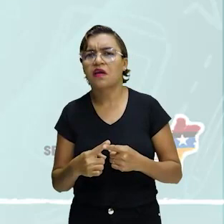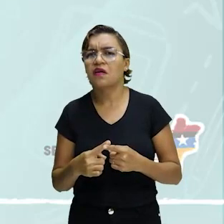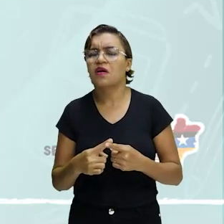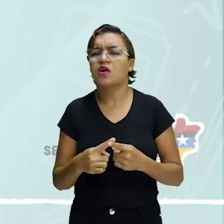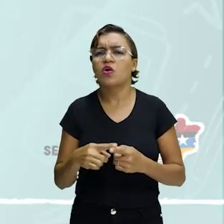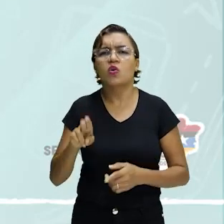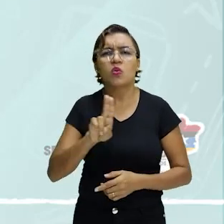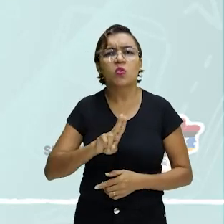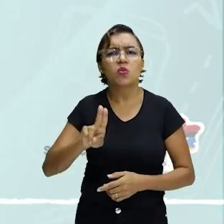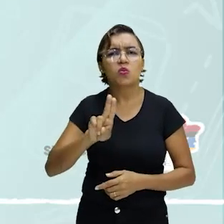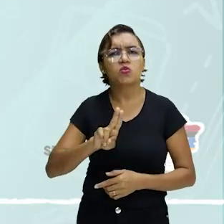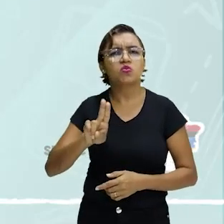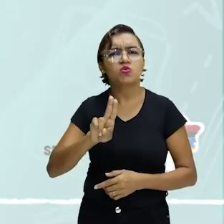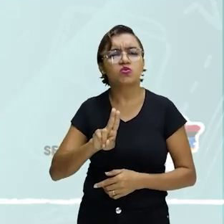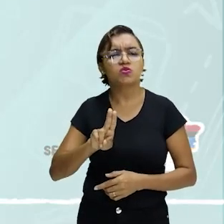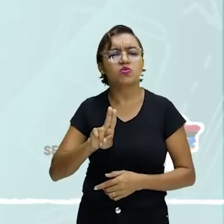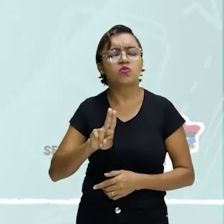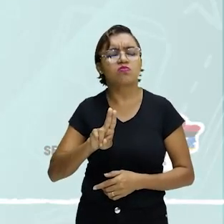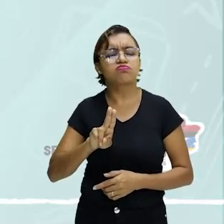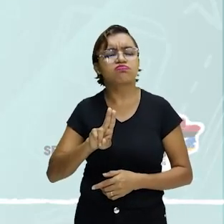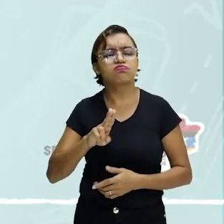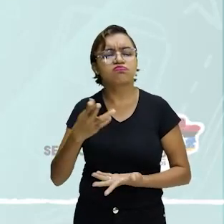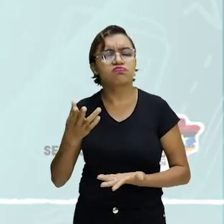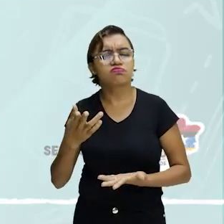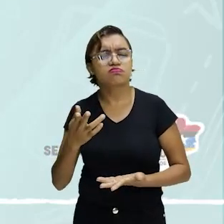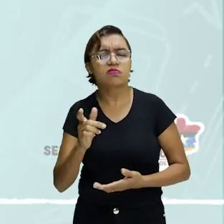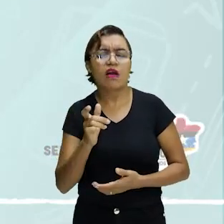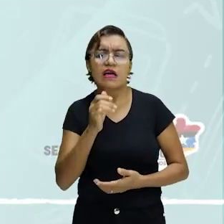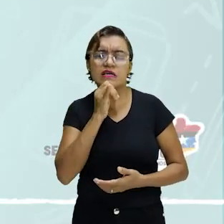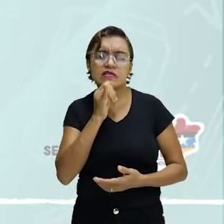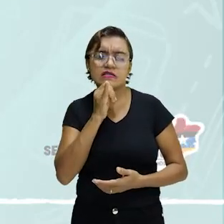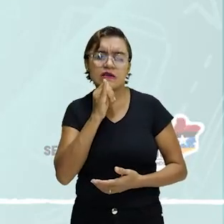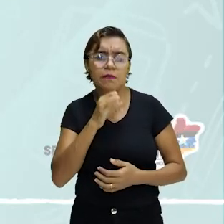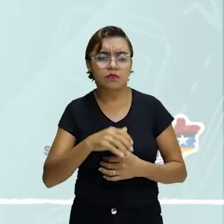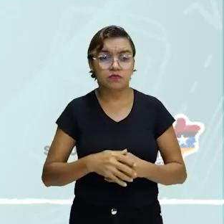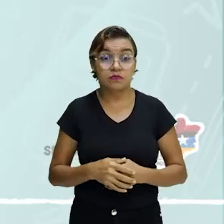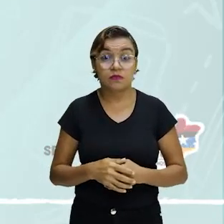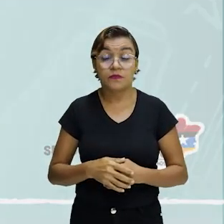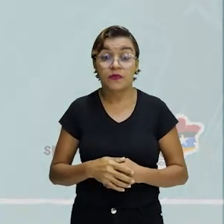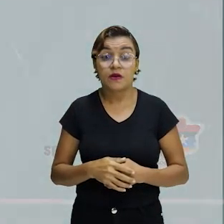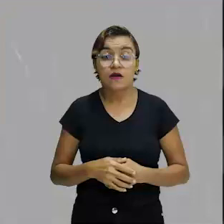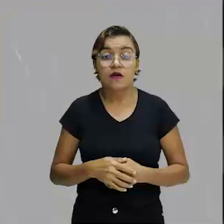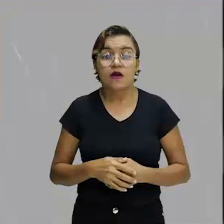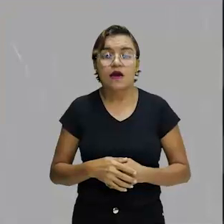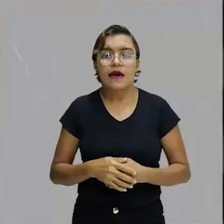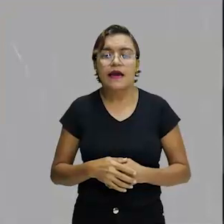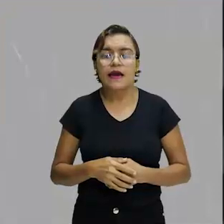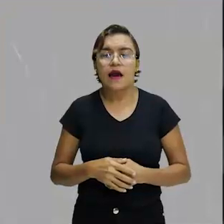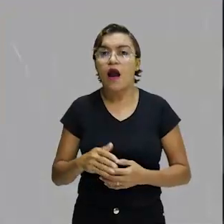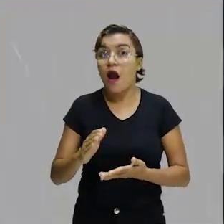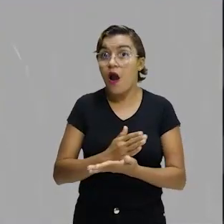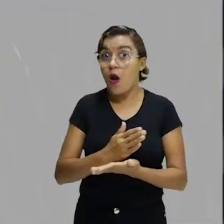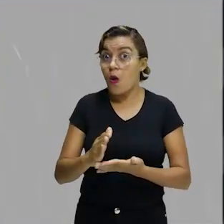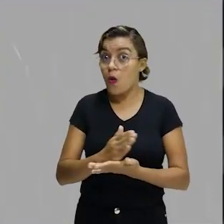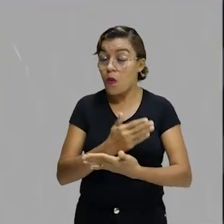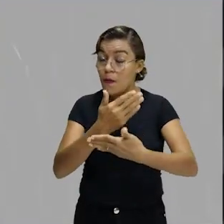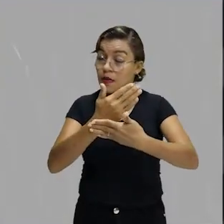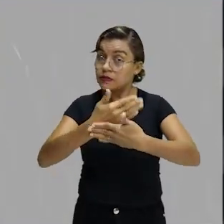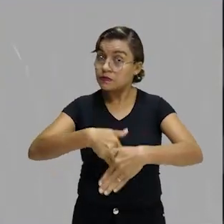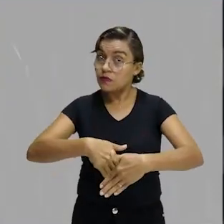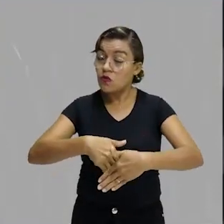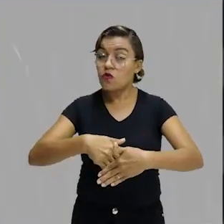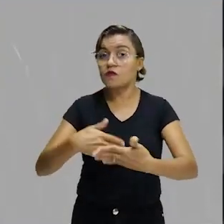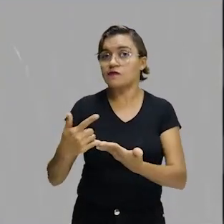configuração? Boa pergunta, gostei dessa pergunta. Porque na maior parte das vezes, algumas provas,